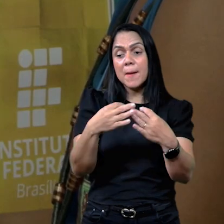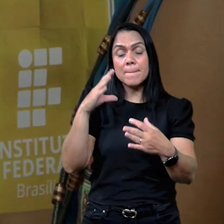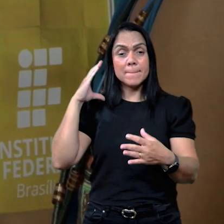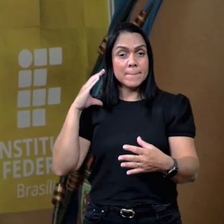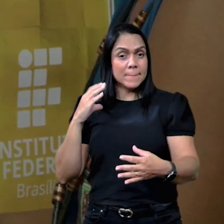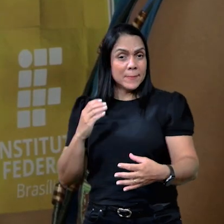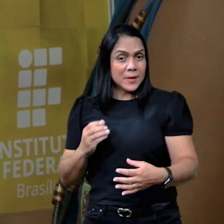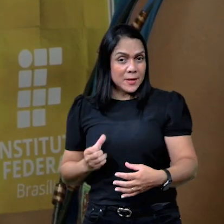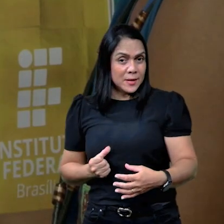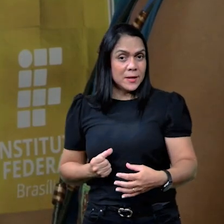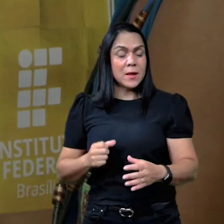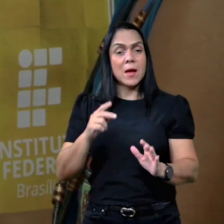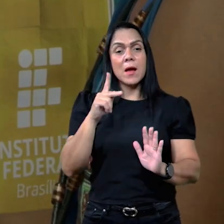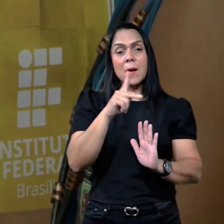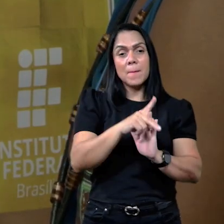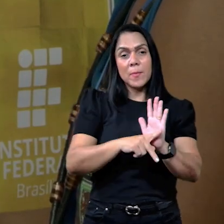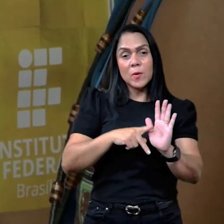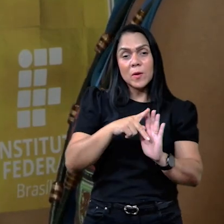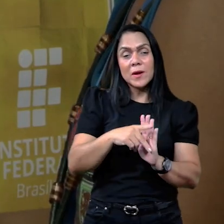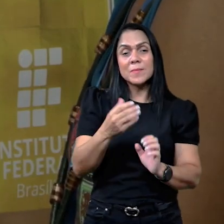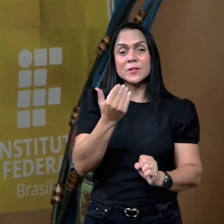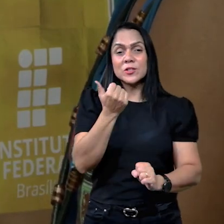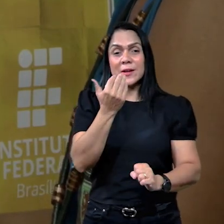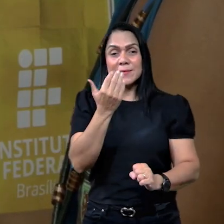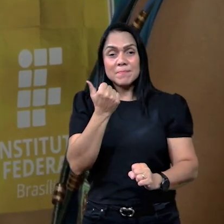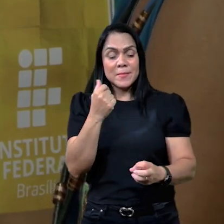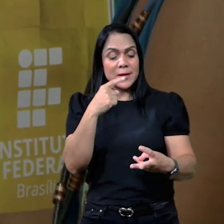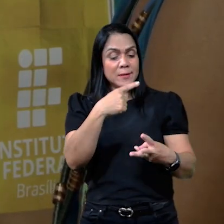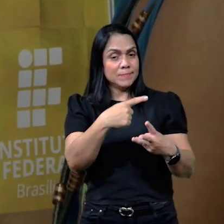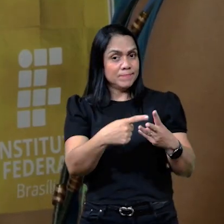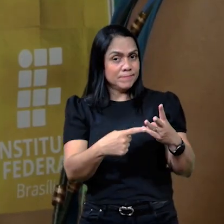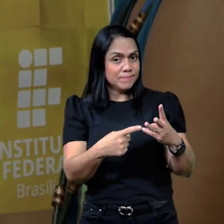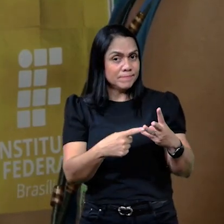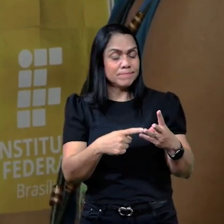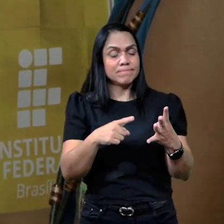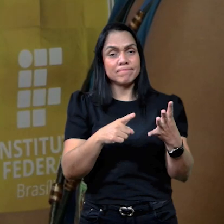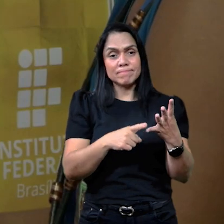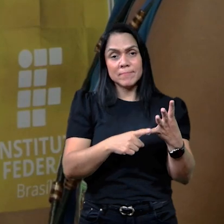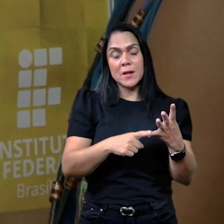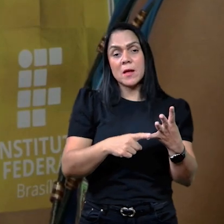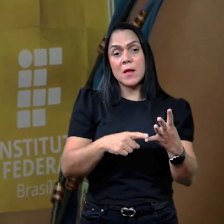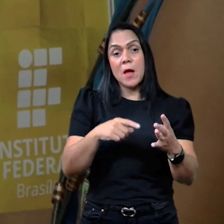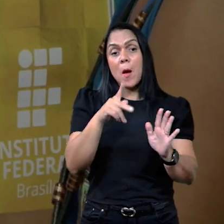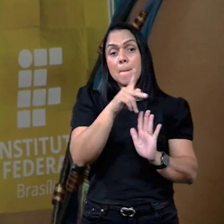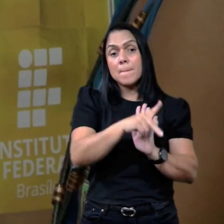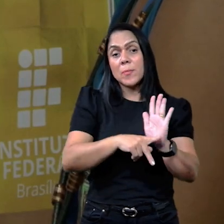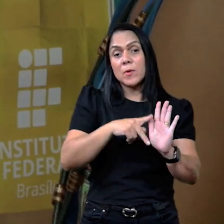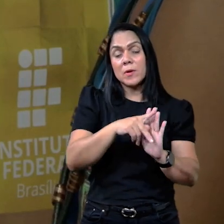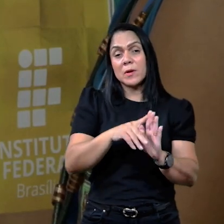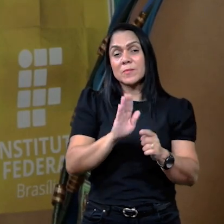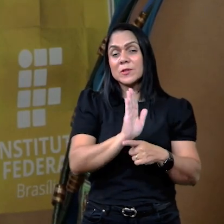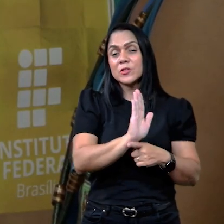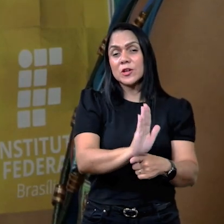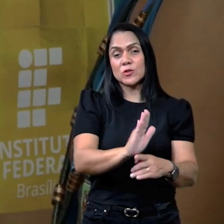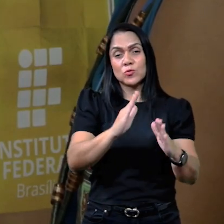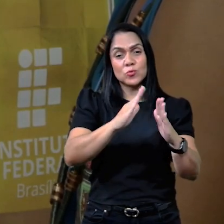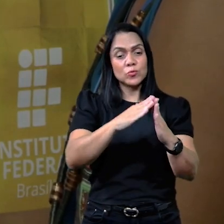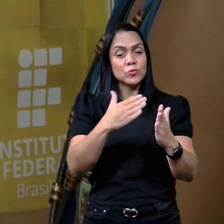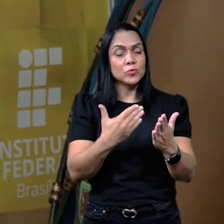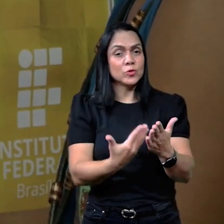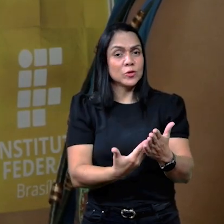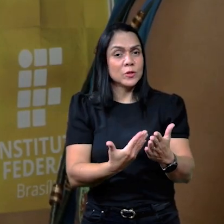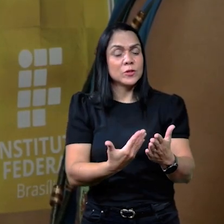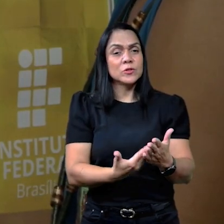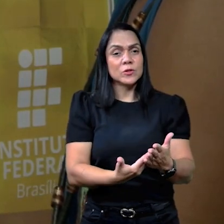Bolsa Família e tem programa de aquisição de alimentos, programa de alimentação escolar. Então tem